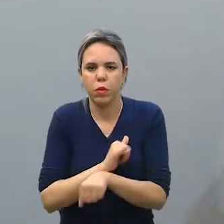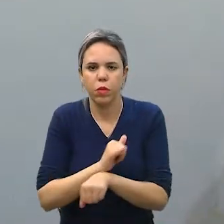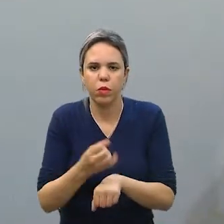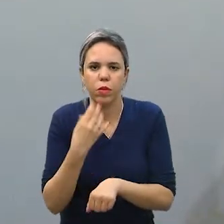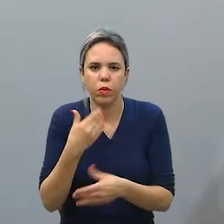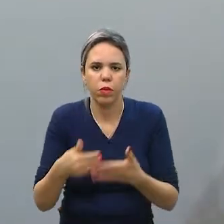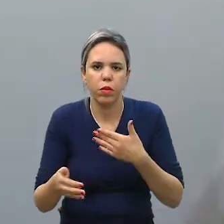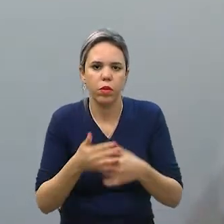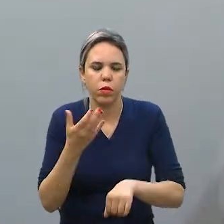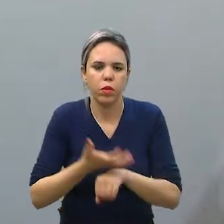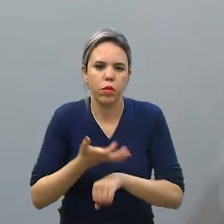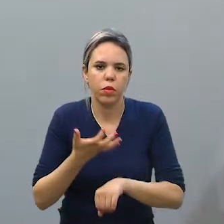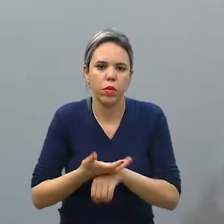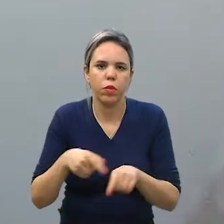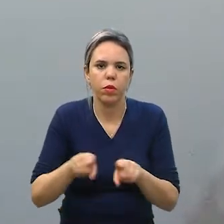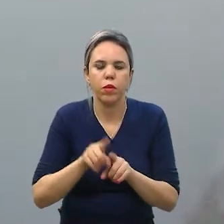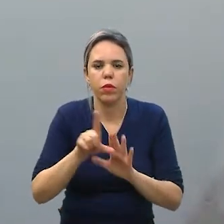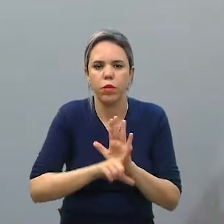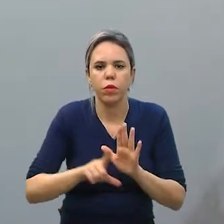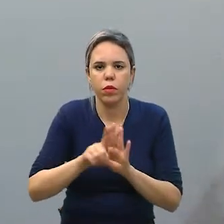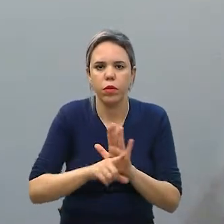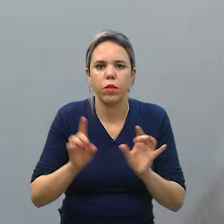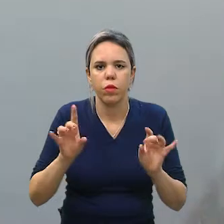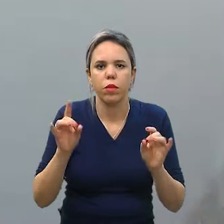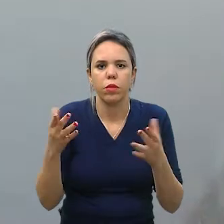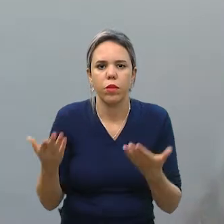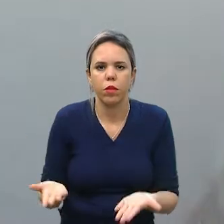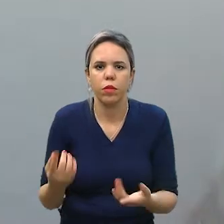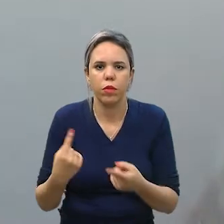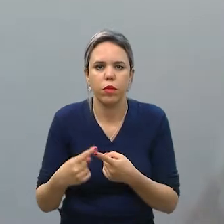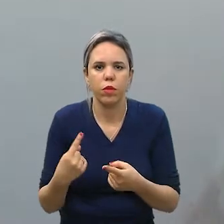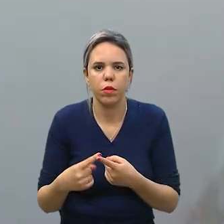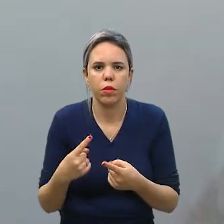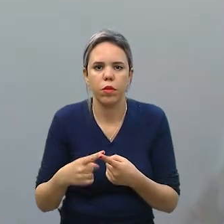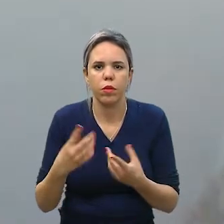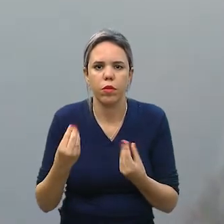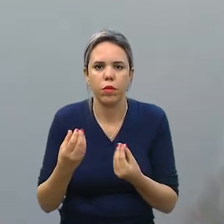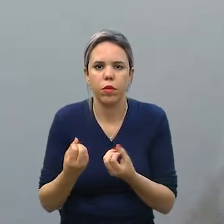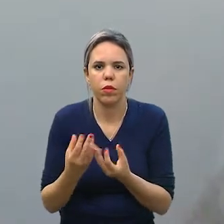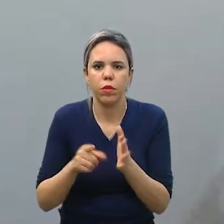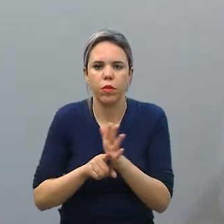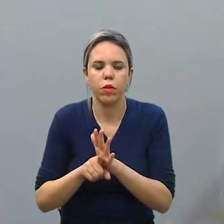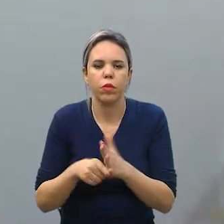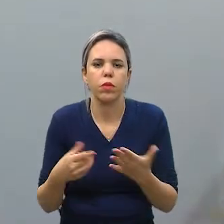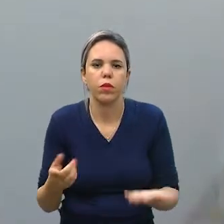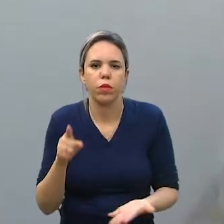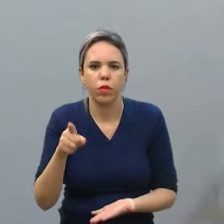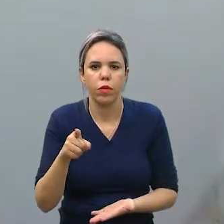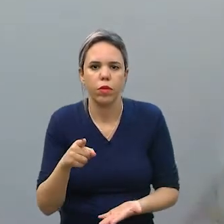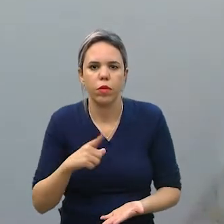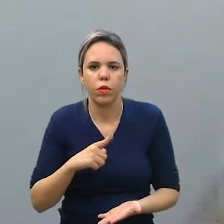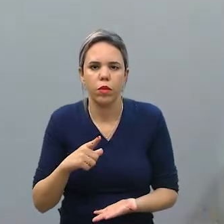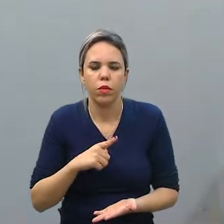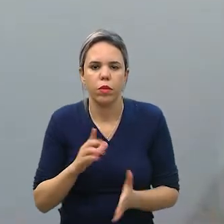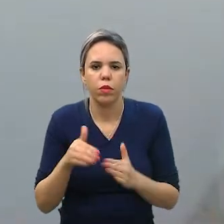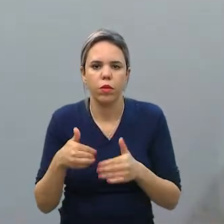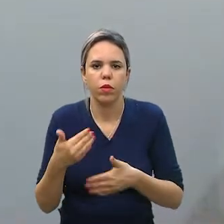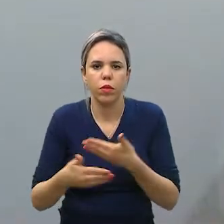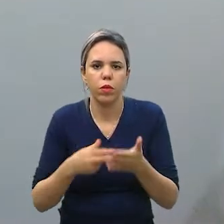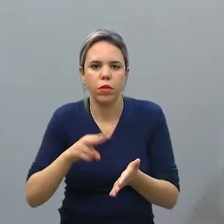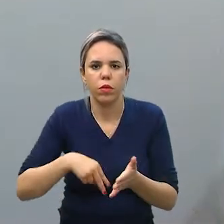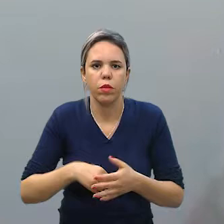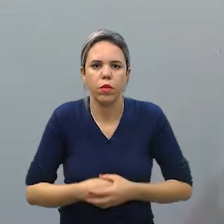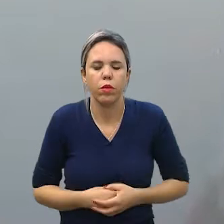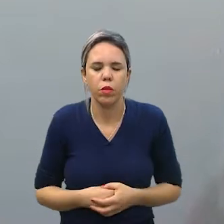boa para qualquer disciplina, mas para a literatura especialmente, justamente porque são muitas informações. Então, se você mantiver o diário de